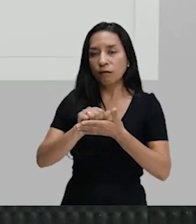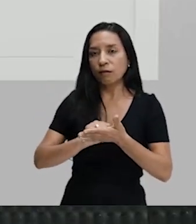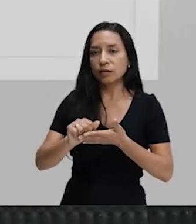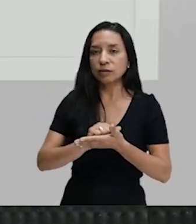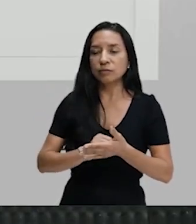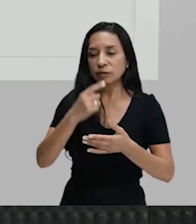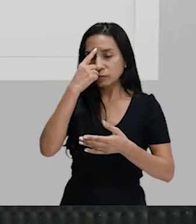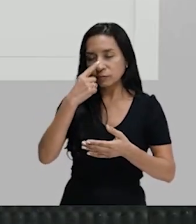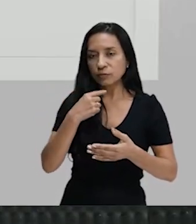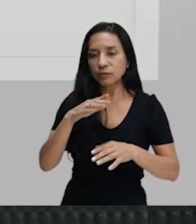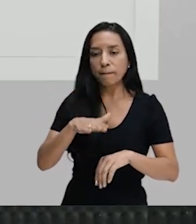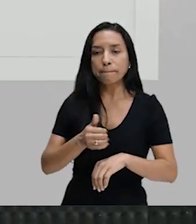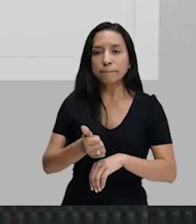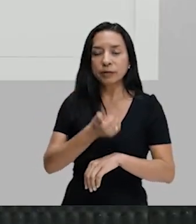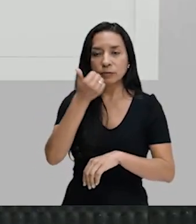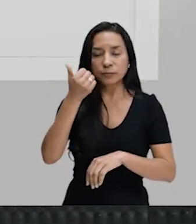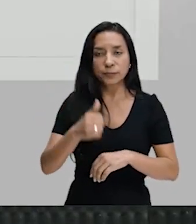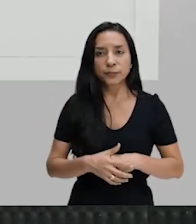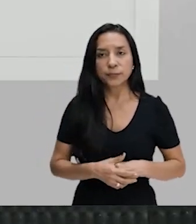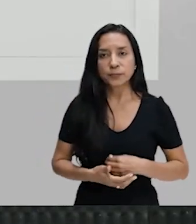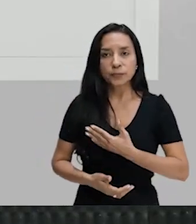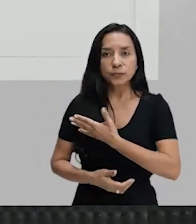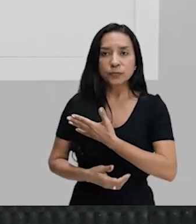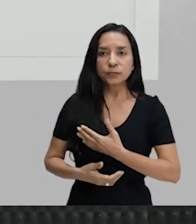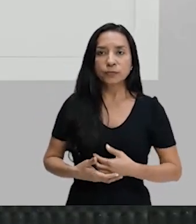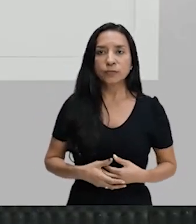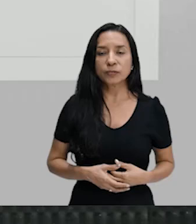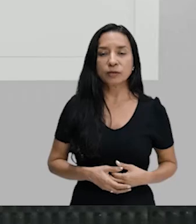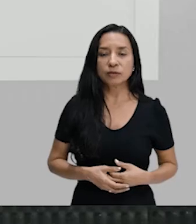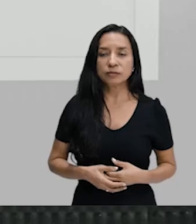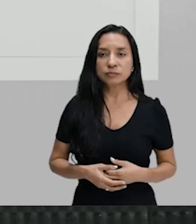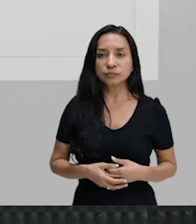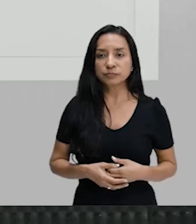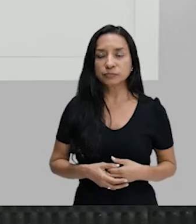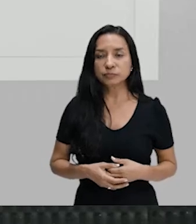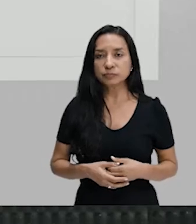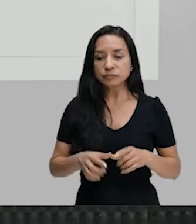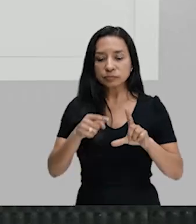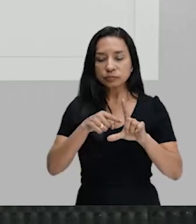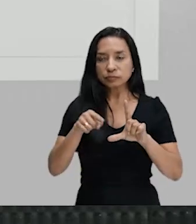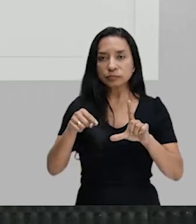melhor. Então gráfico, pressão por volume.